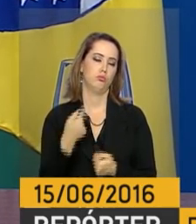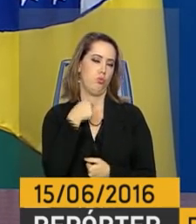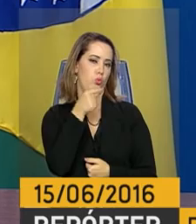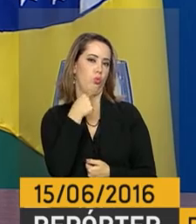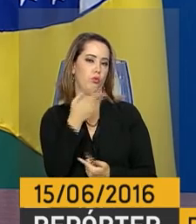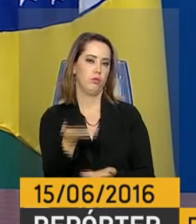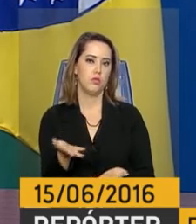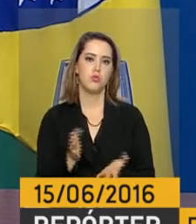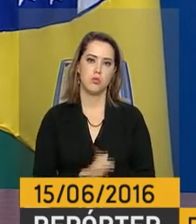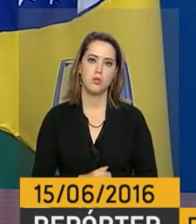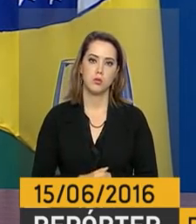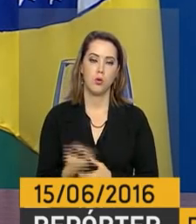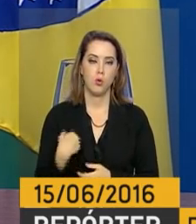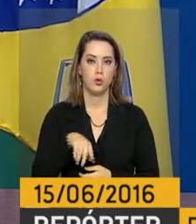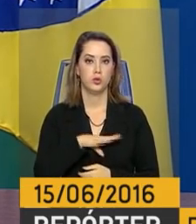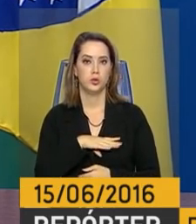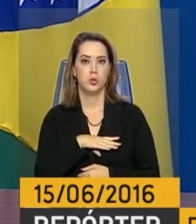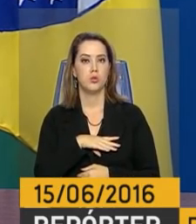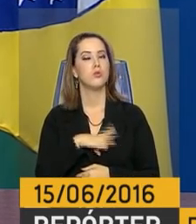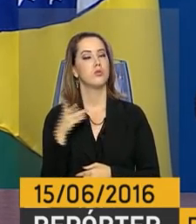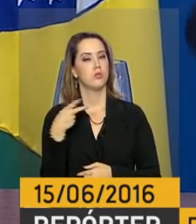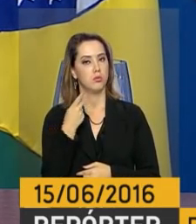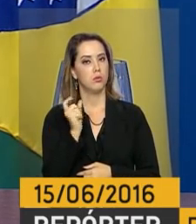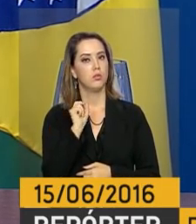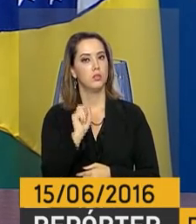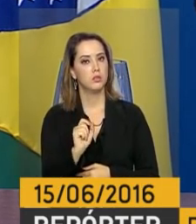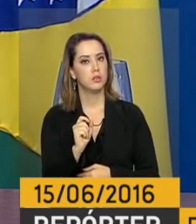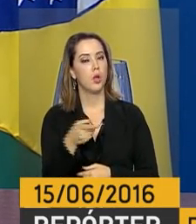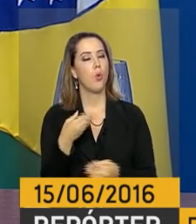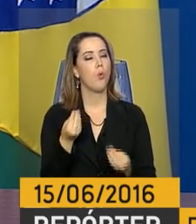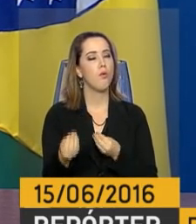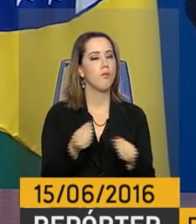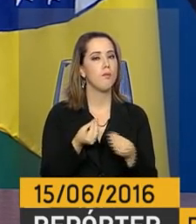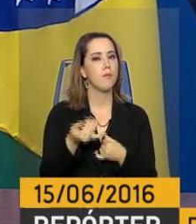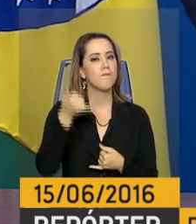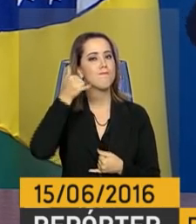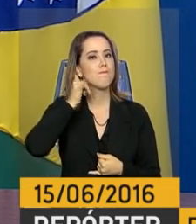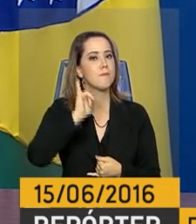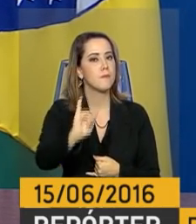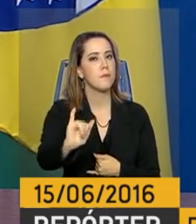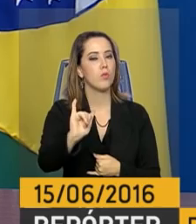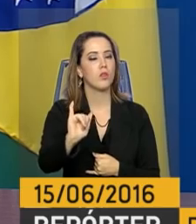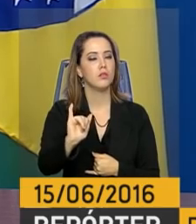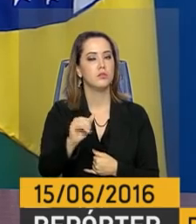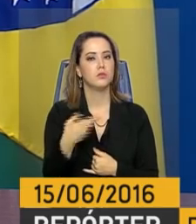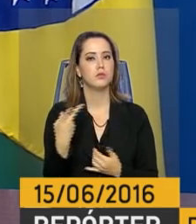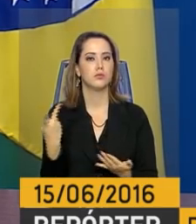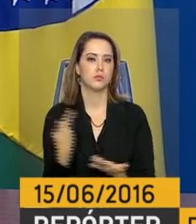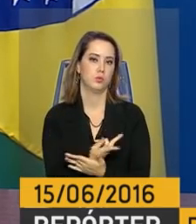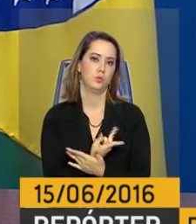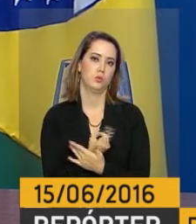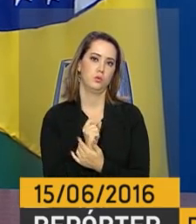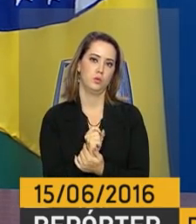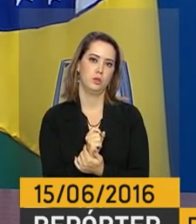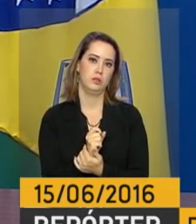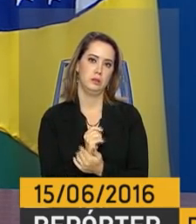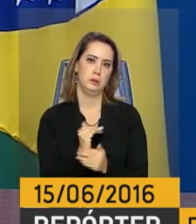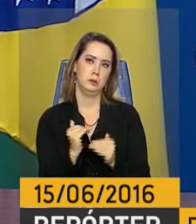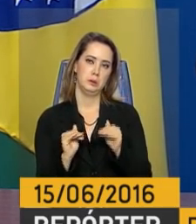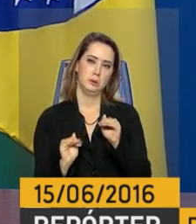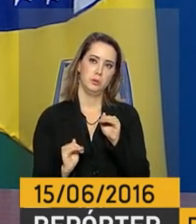estamos discutindo é como evitar que se crie ah eh